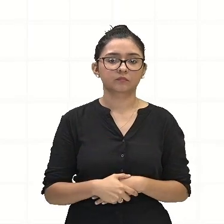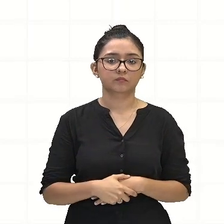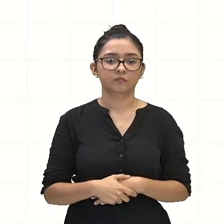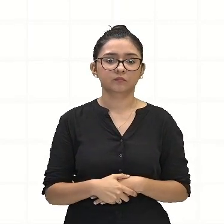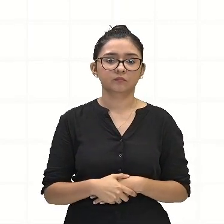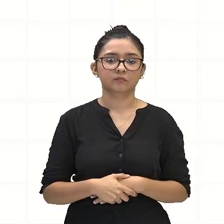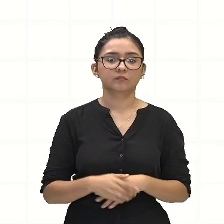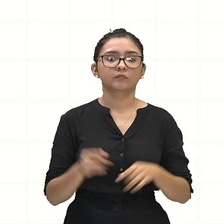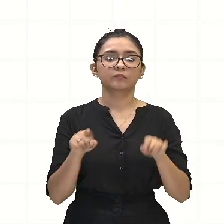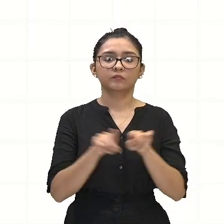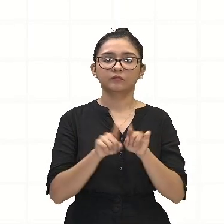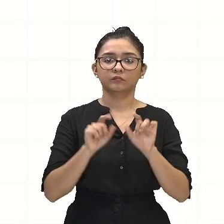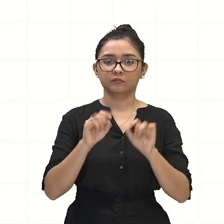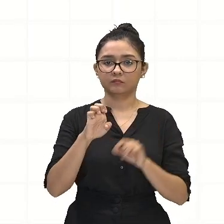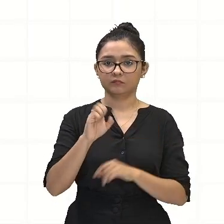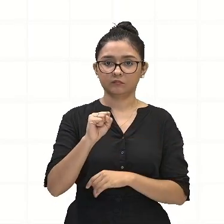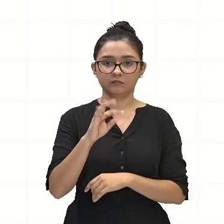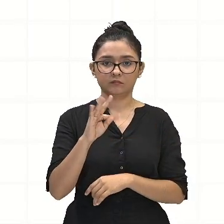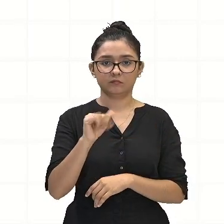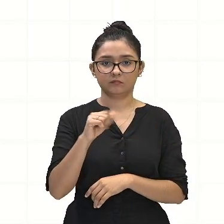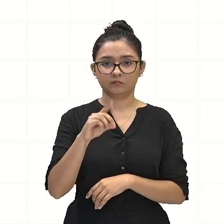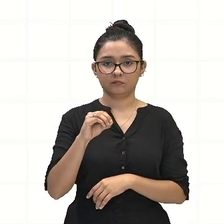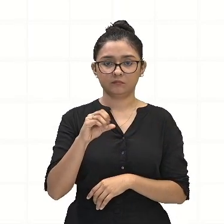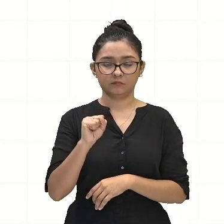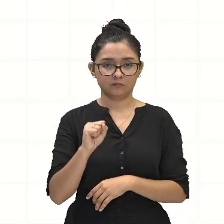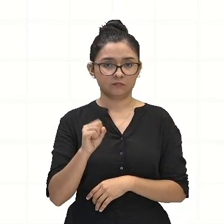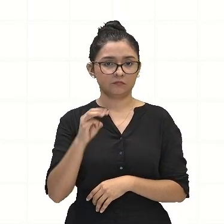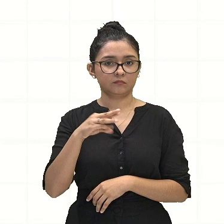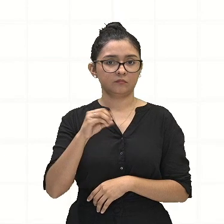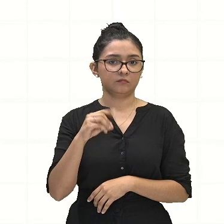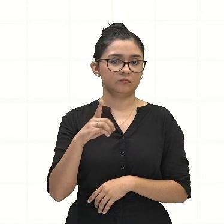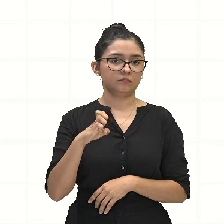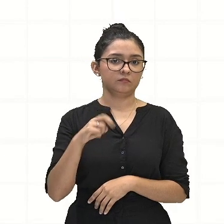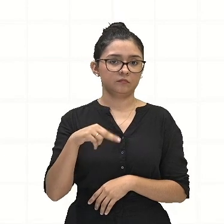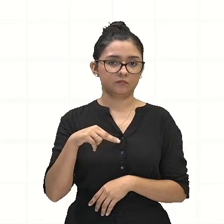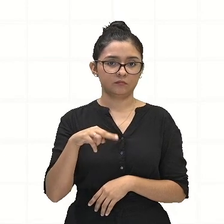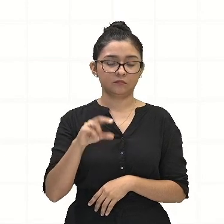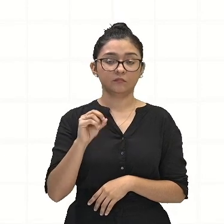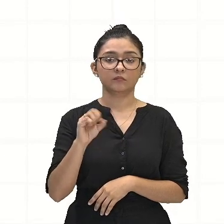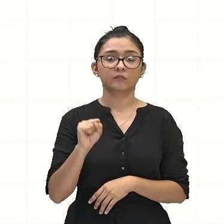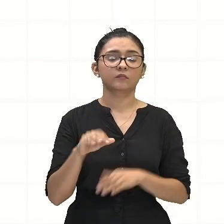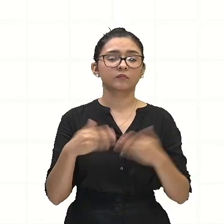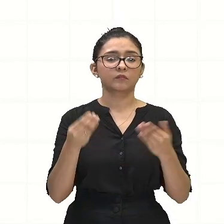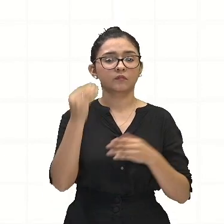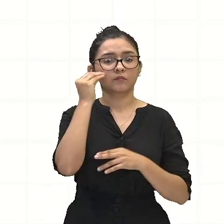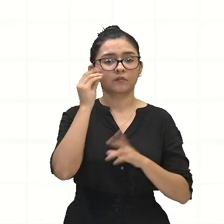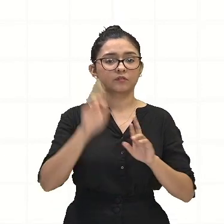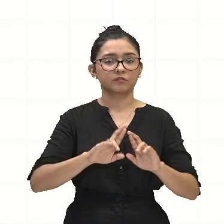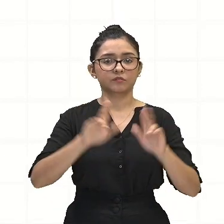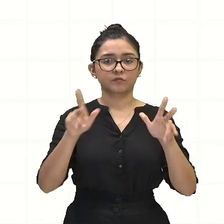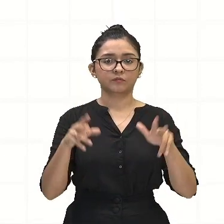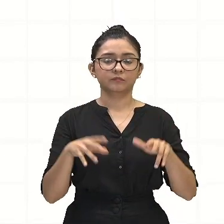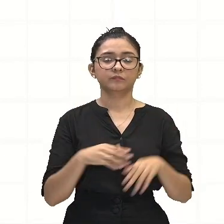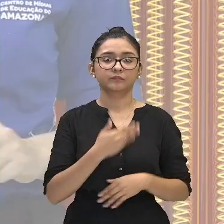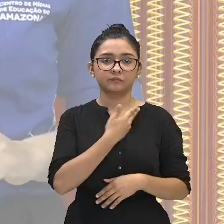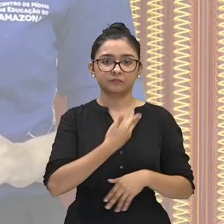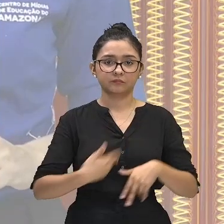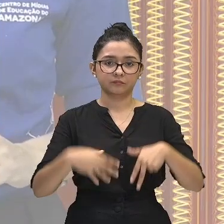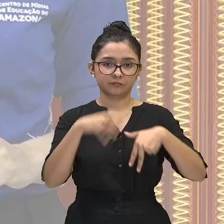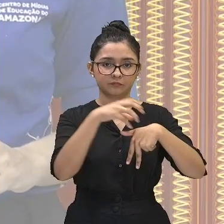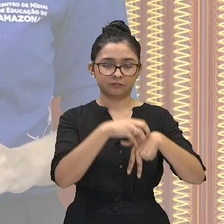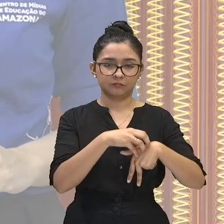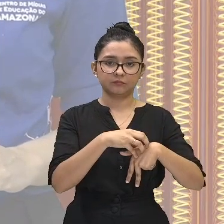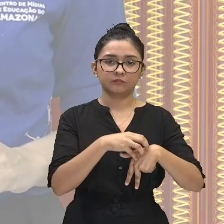chamados estados modernos. Muito bem, vamos rever aqui as diferenças entre as monarquias feudais e